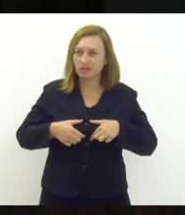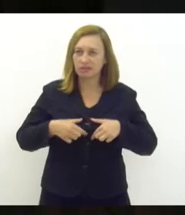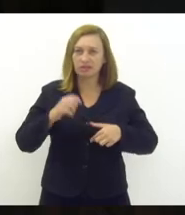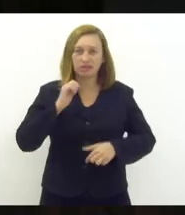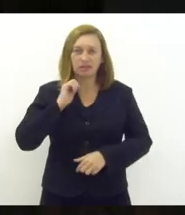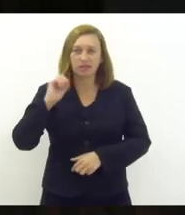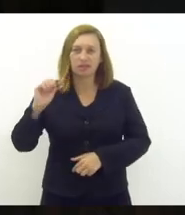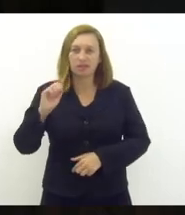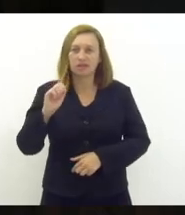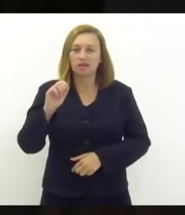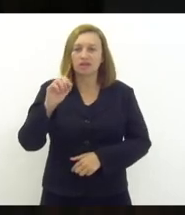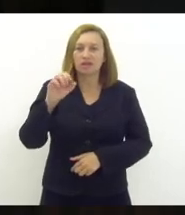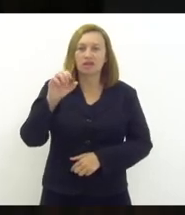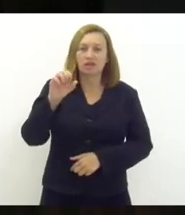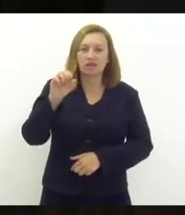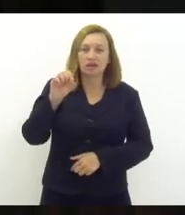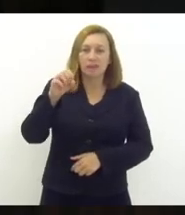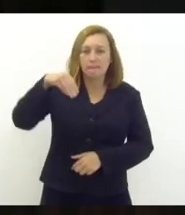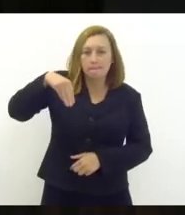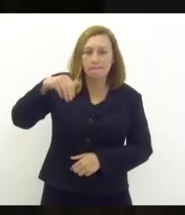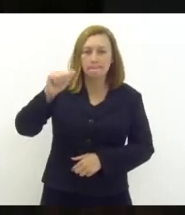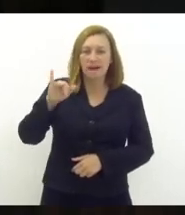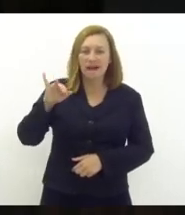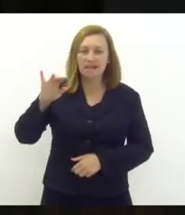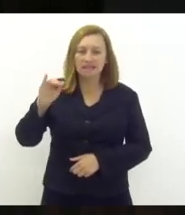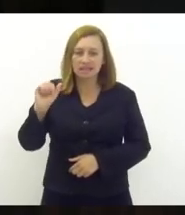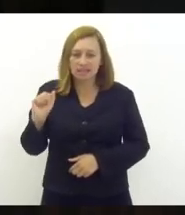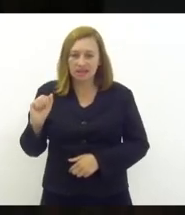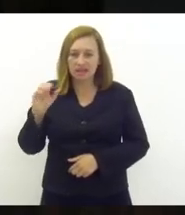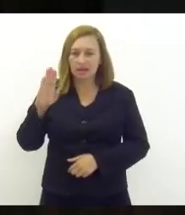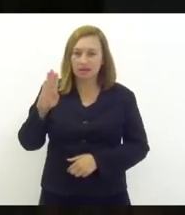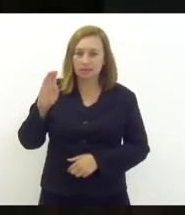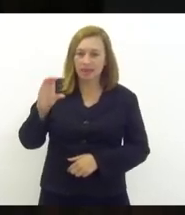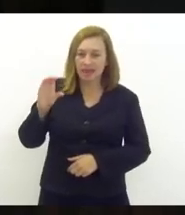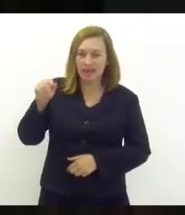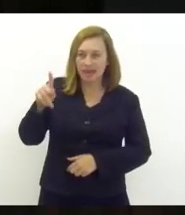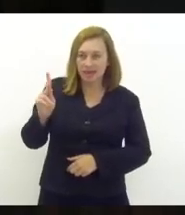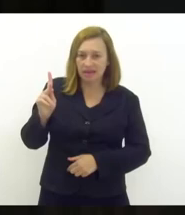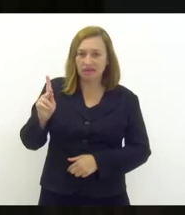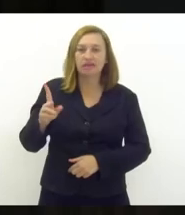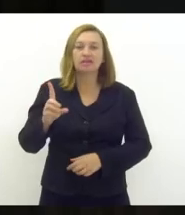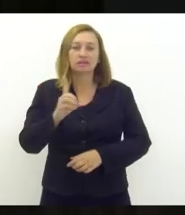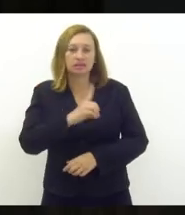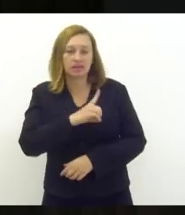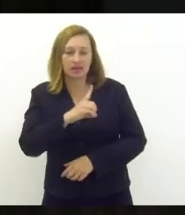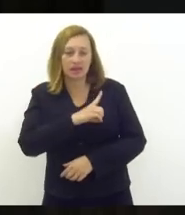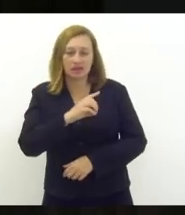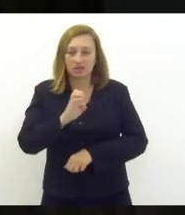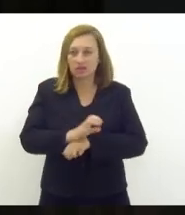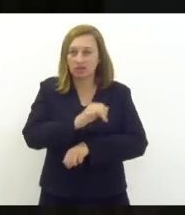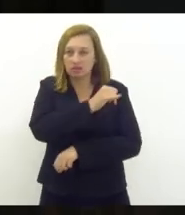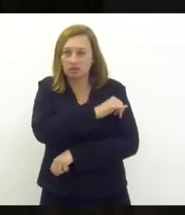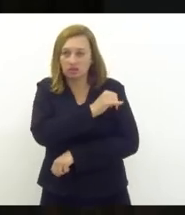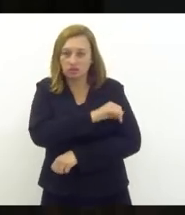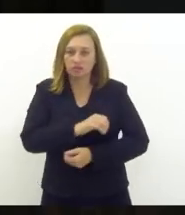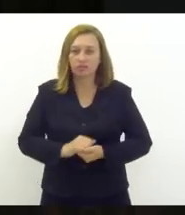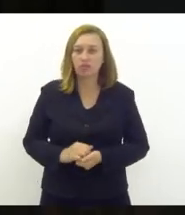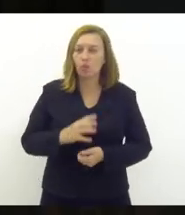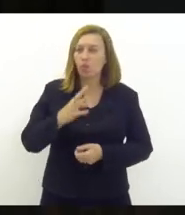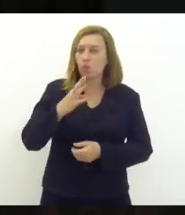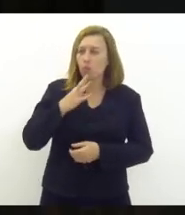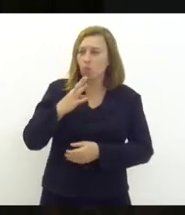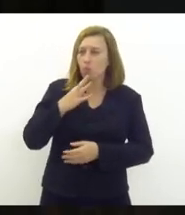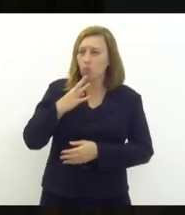Márcia Beck Simões delegada da Polícia Civil do estado do Rio de Janeiro em reconhecimento aos relevantes